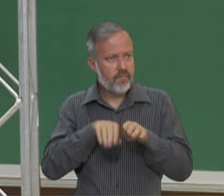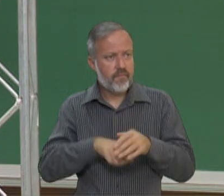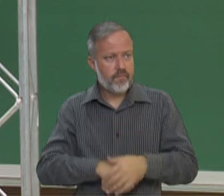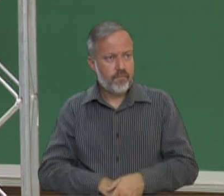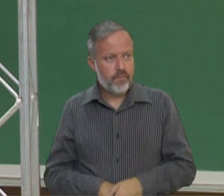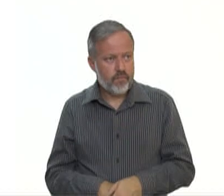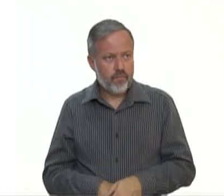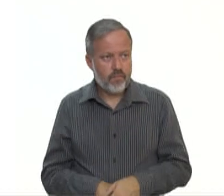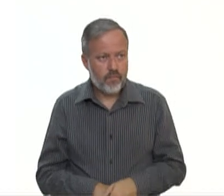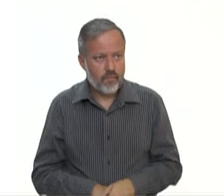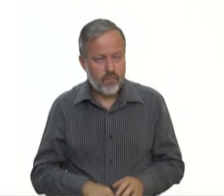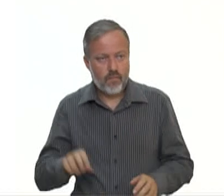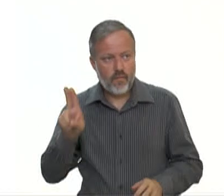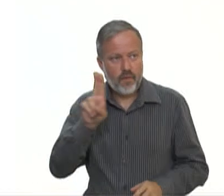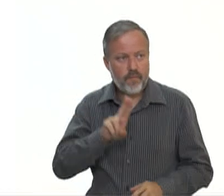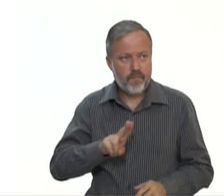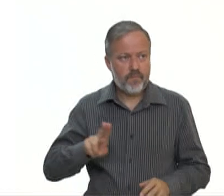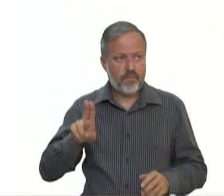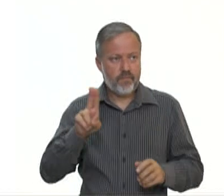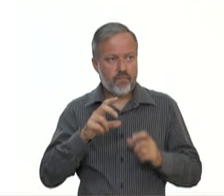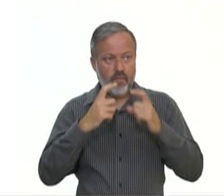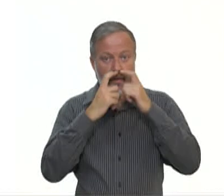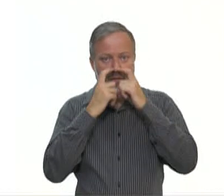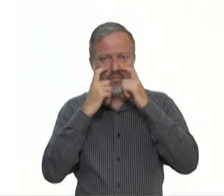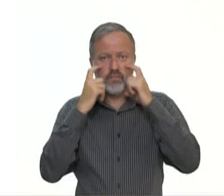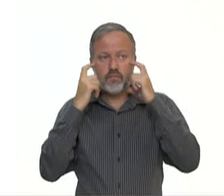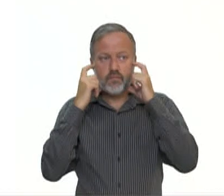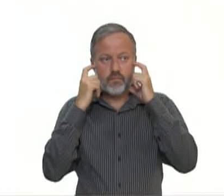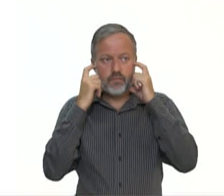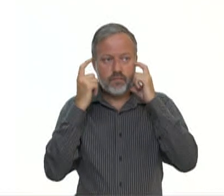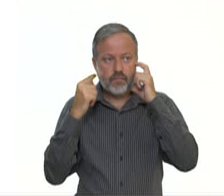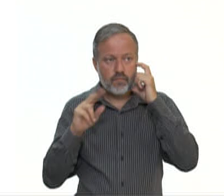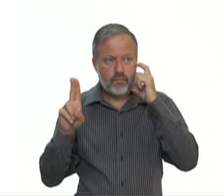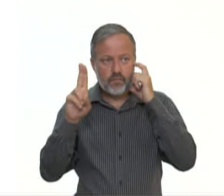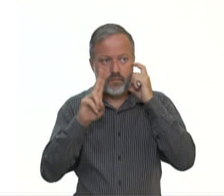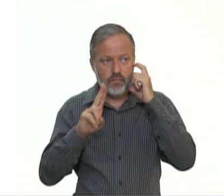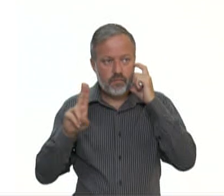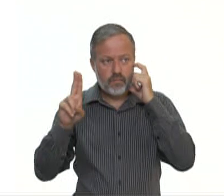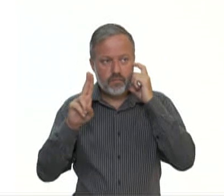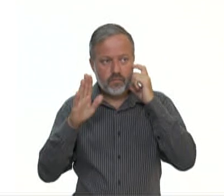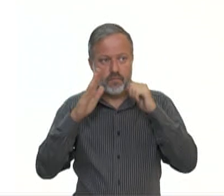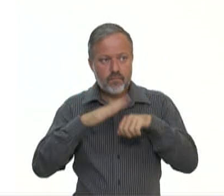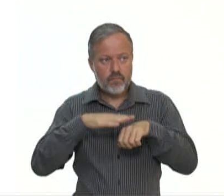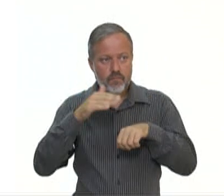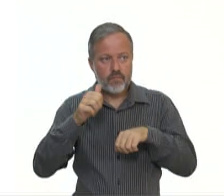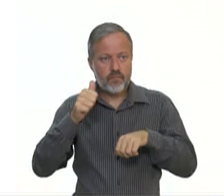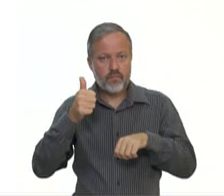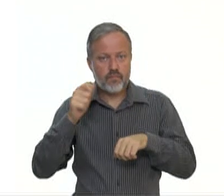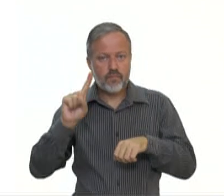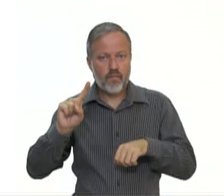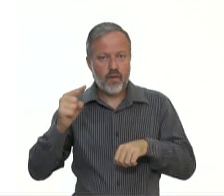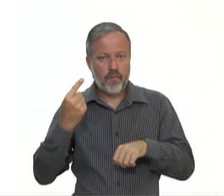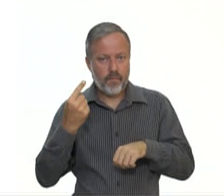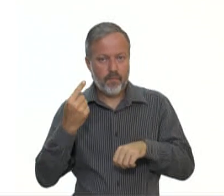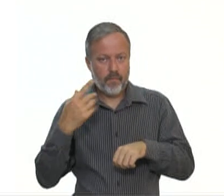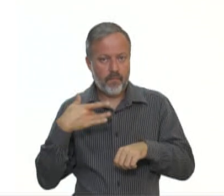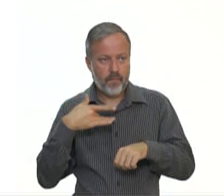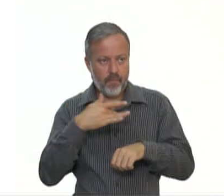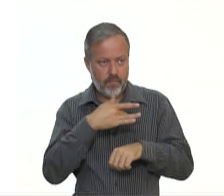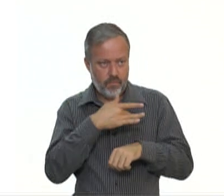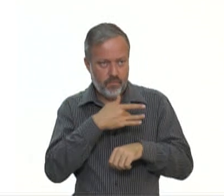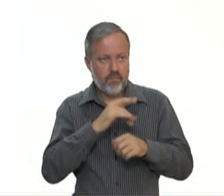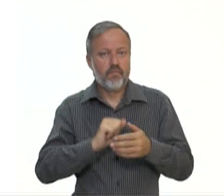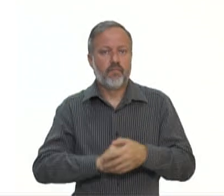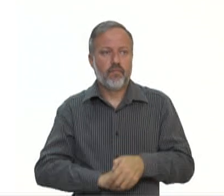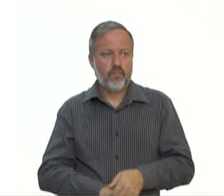El uso de mascarillas defectuosas obliga a aislar a mais de 1.000 sanitários. Nós temos aqui